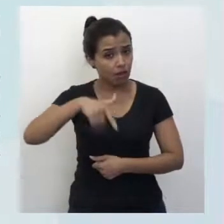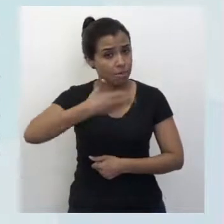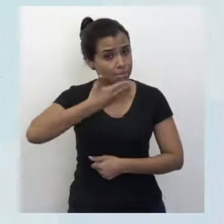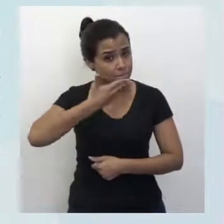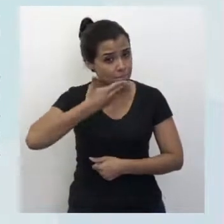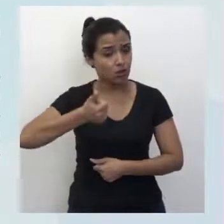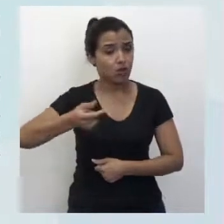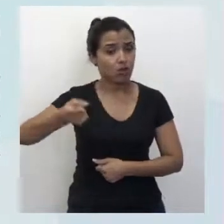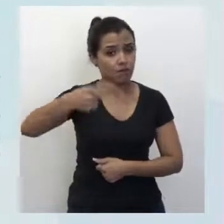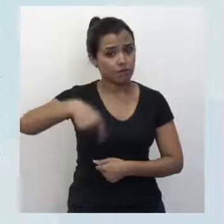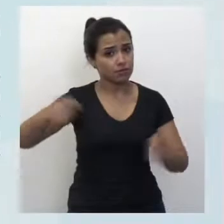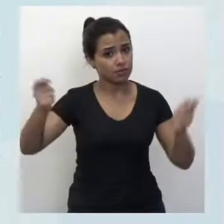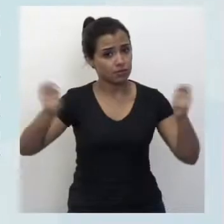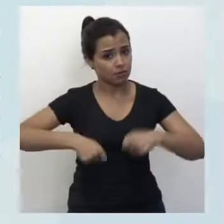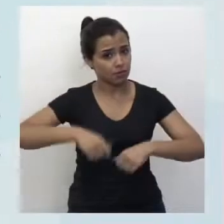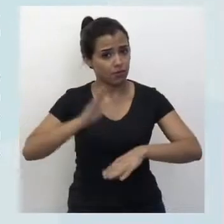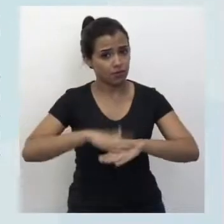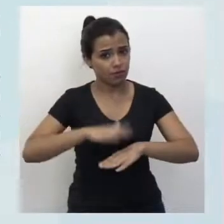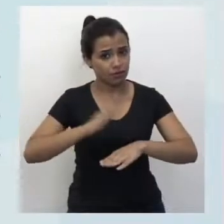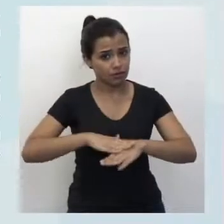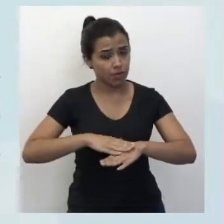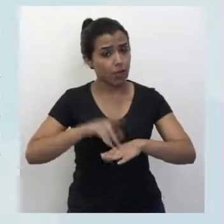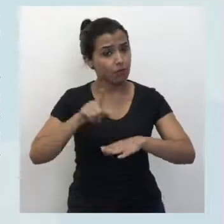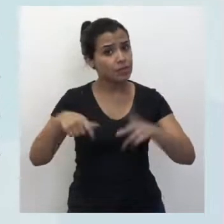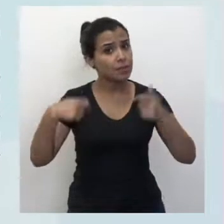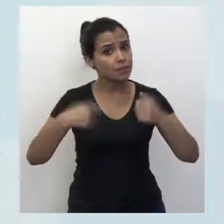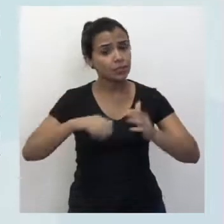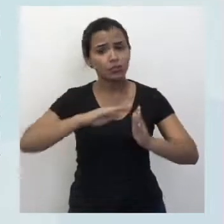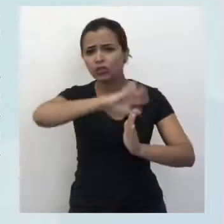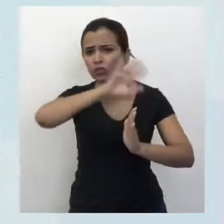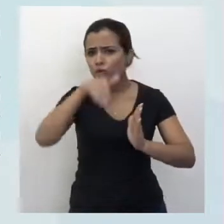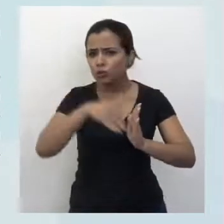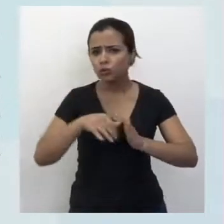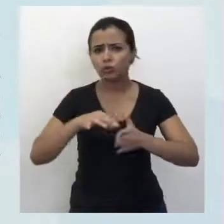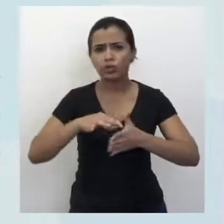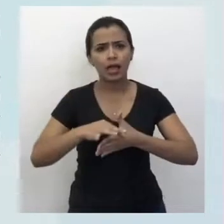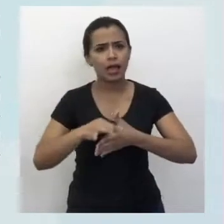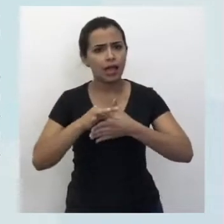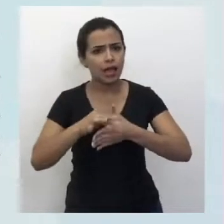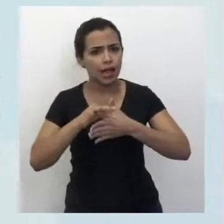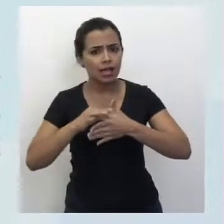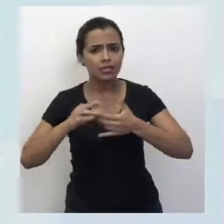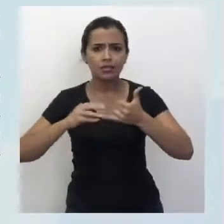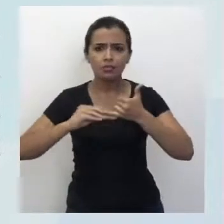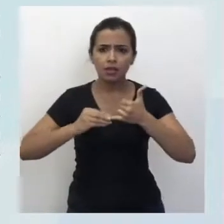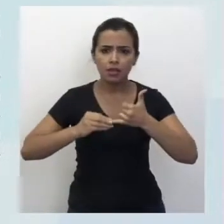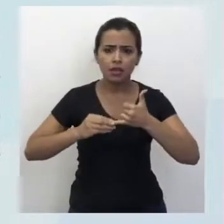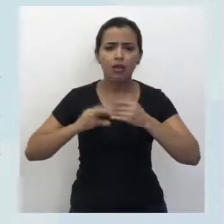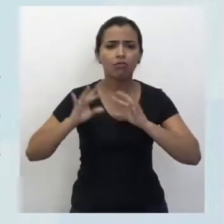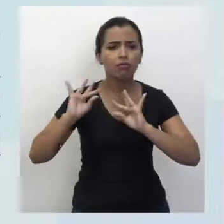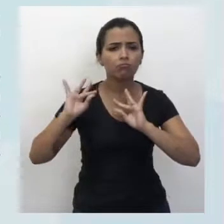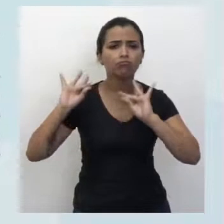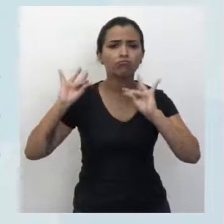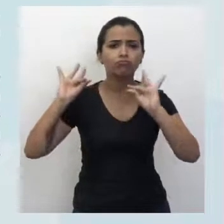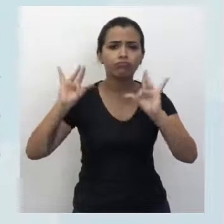vocês podem fazer. Vocês devem tudo, a carne e o feijão vão faltando.